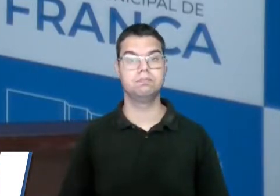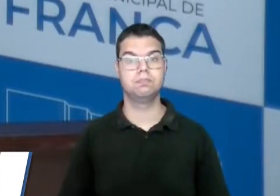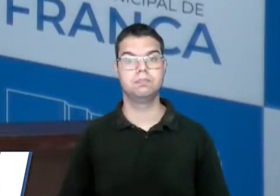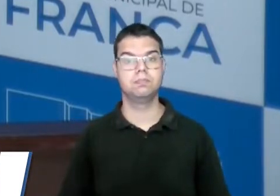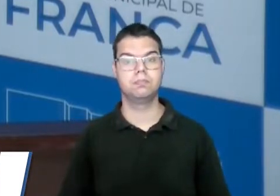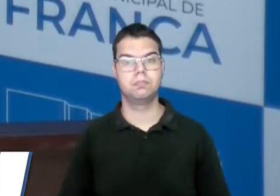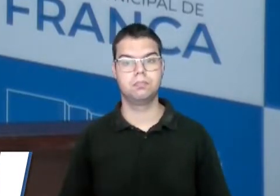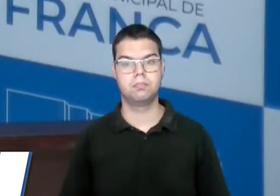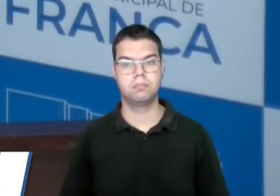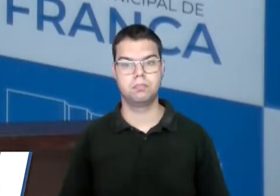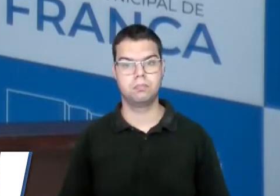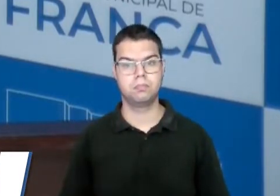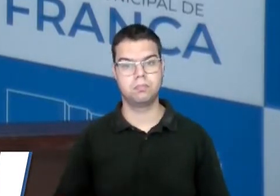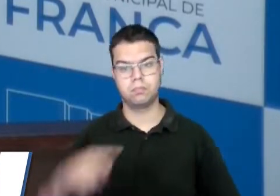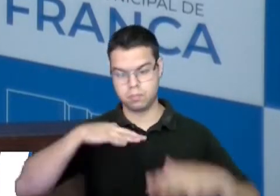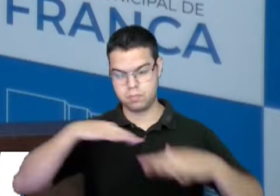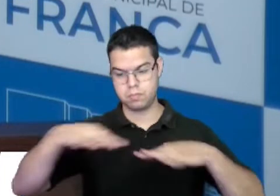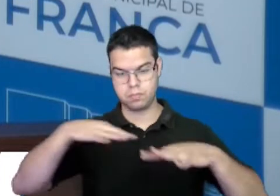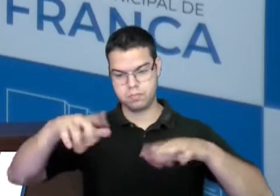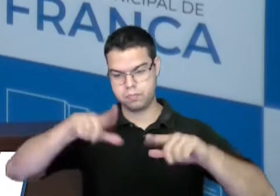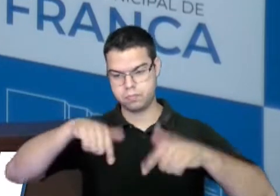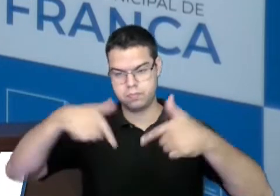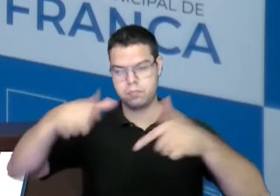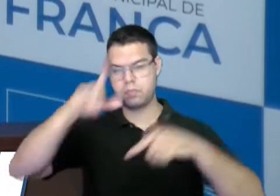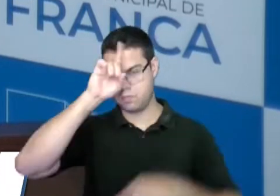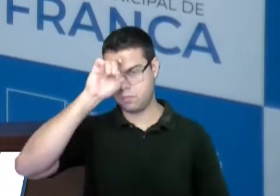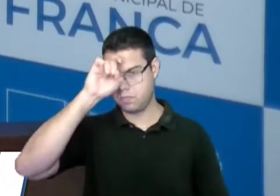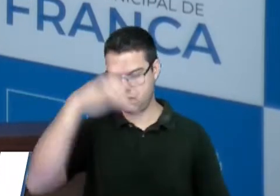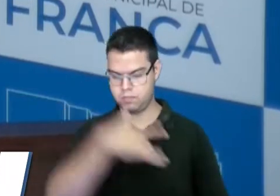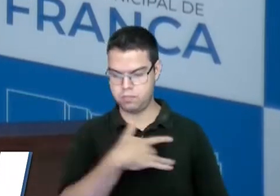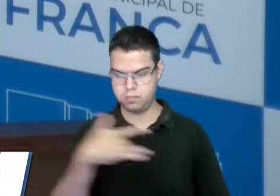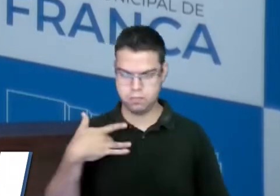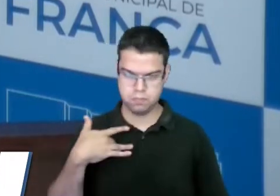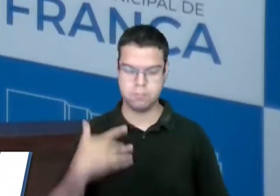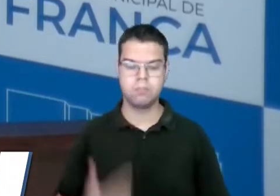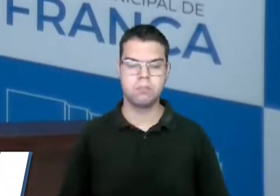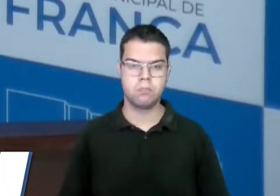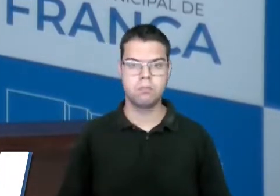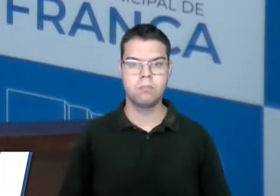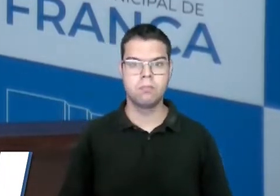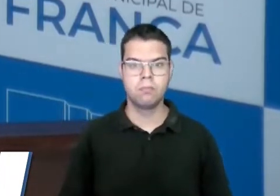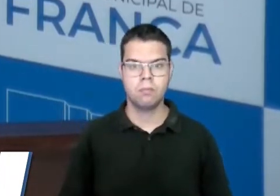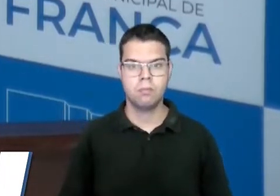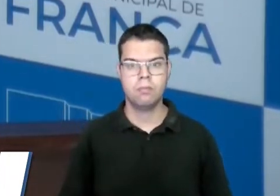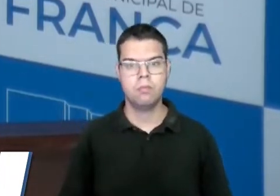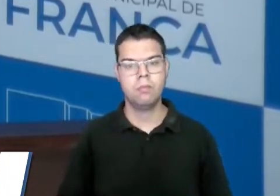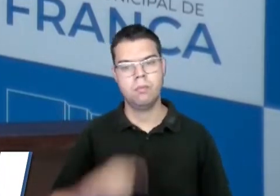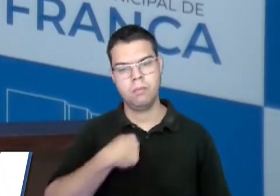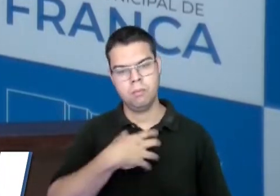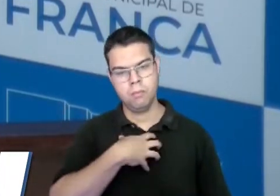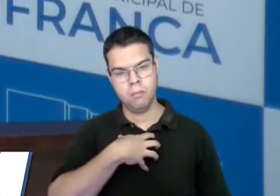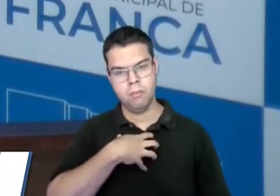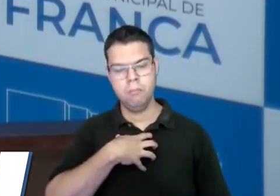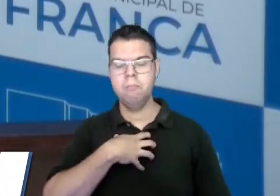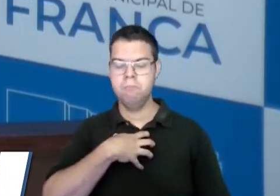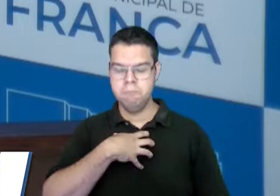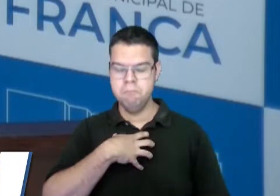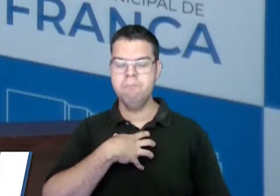do movimento pró-Hospital de Saúde. E digo que foi uma alegria muito grande, uma